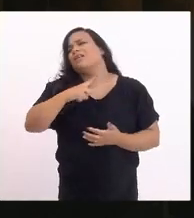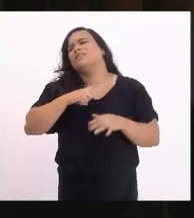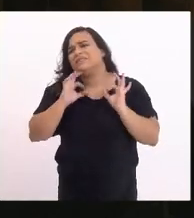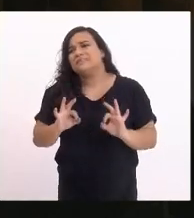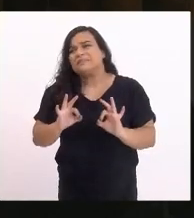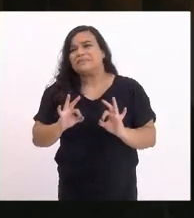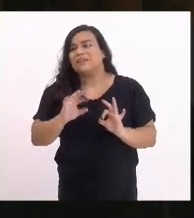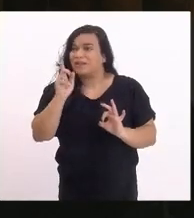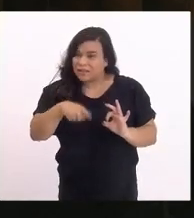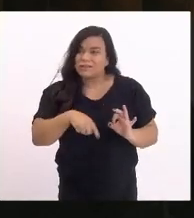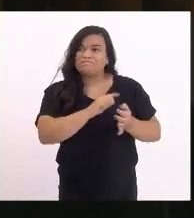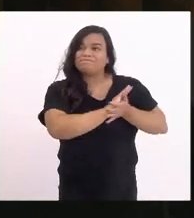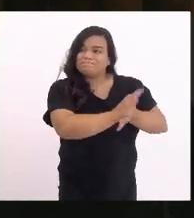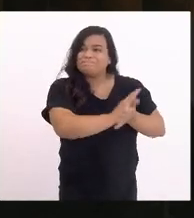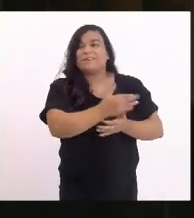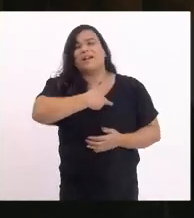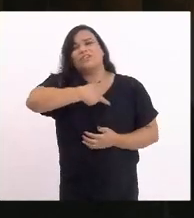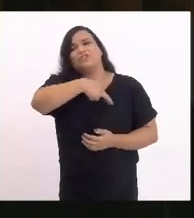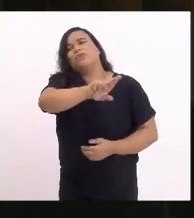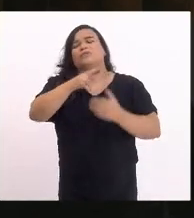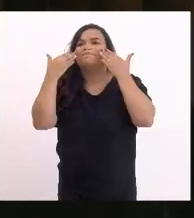preconceito religioso escrachado.